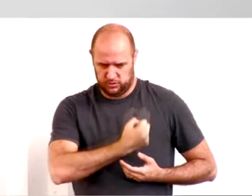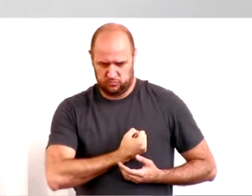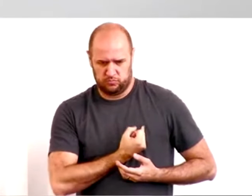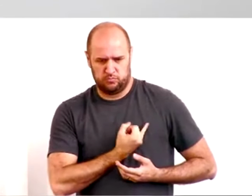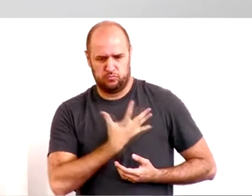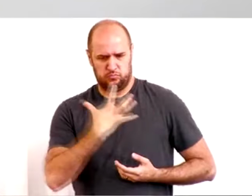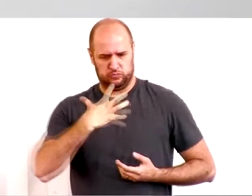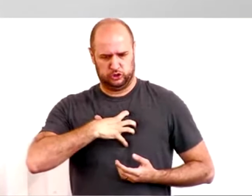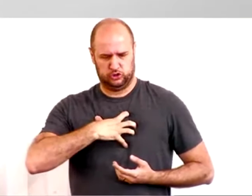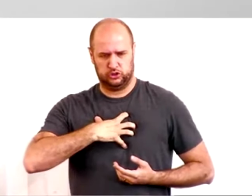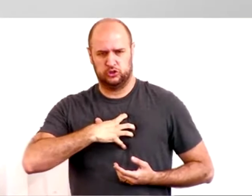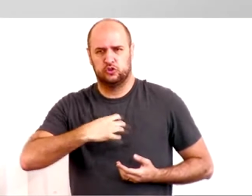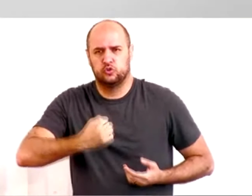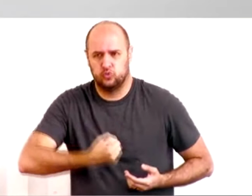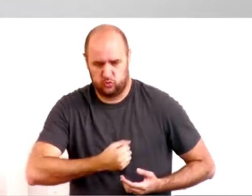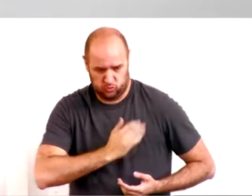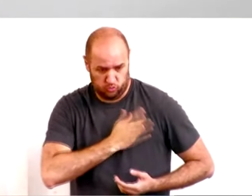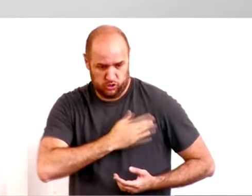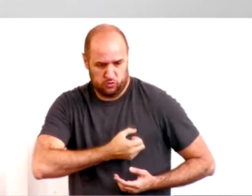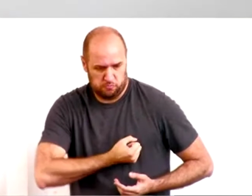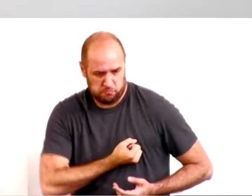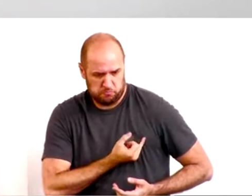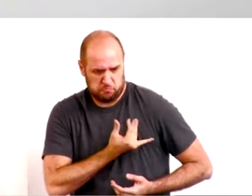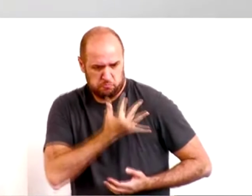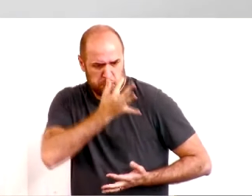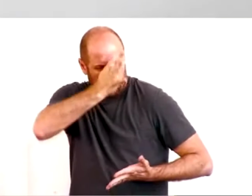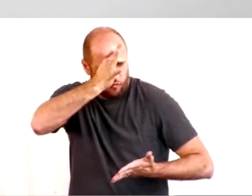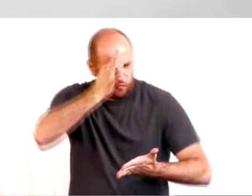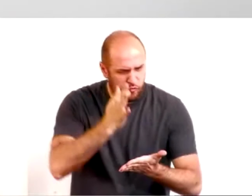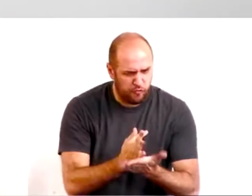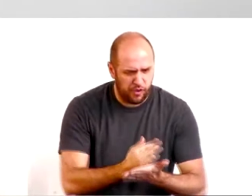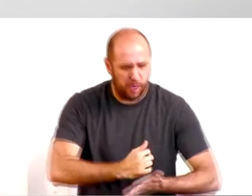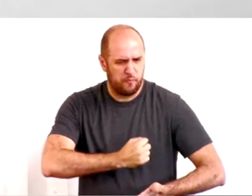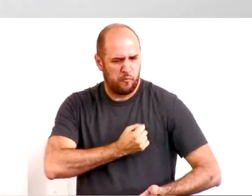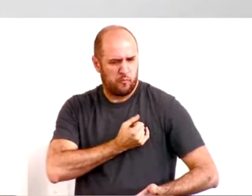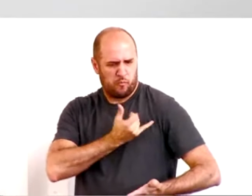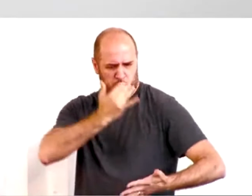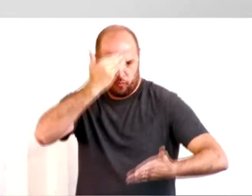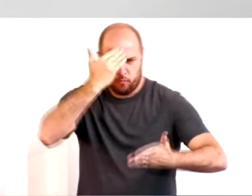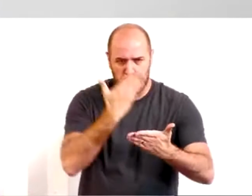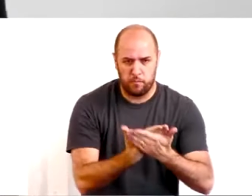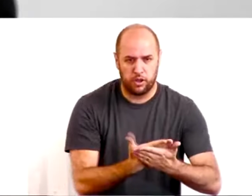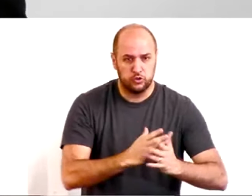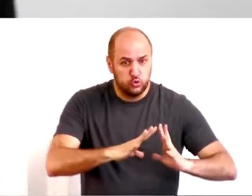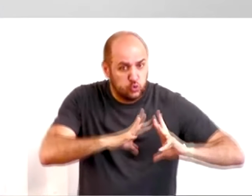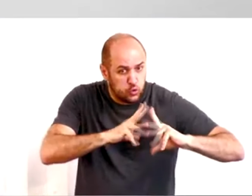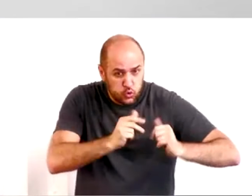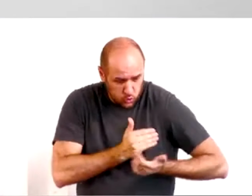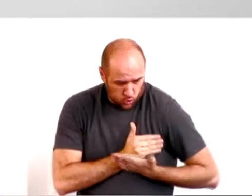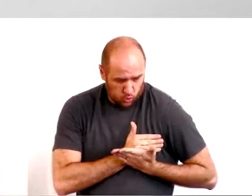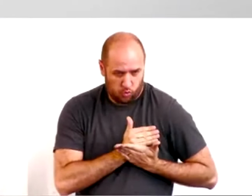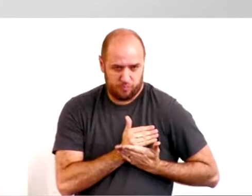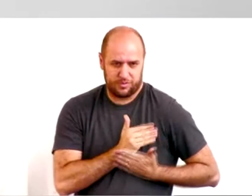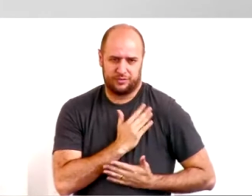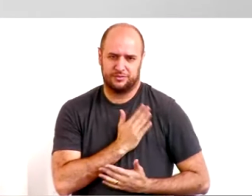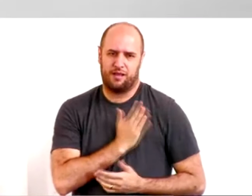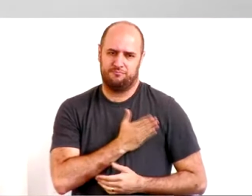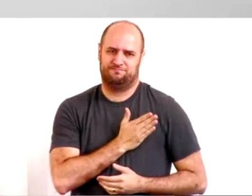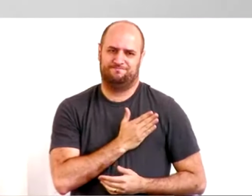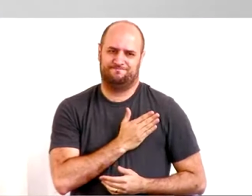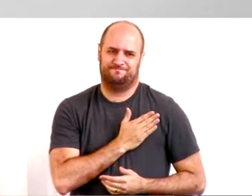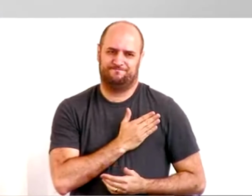coisas sobre os quais colocamos a nossa fé, as nossas crenças. O coração está